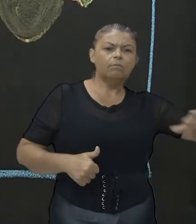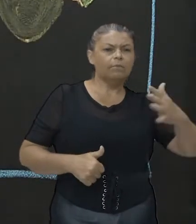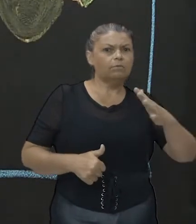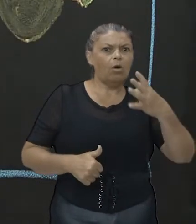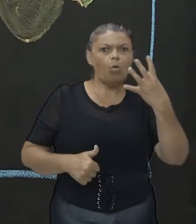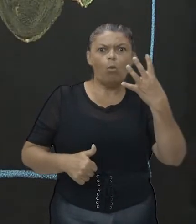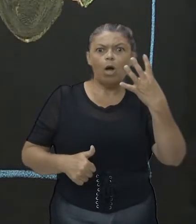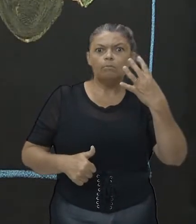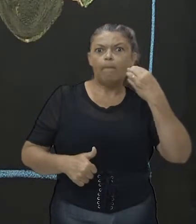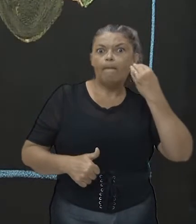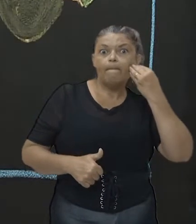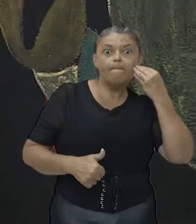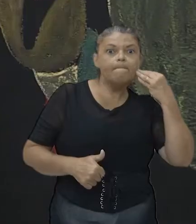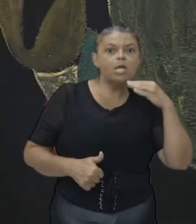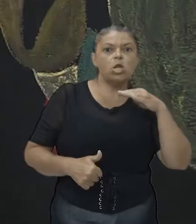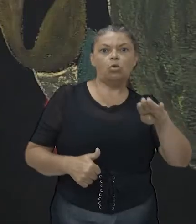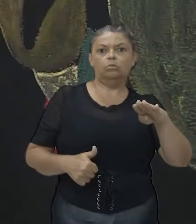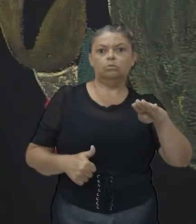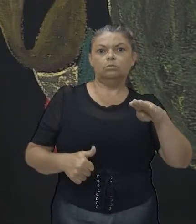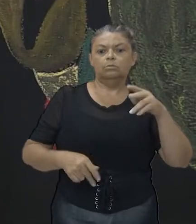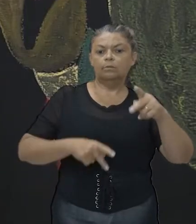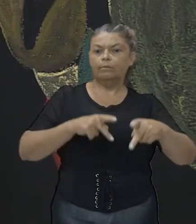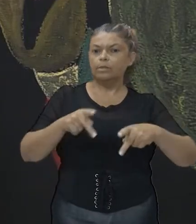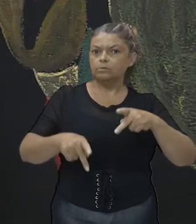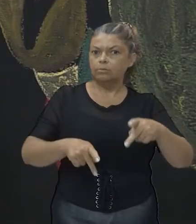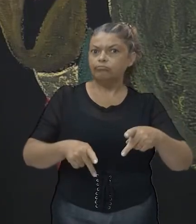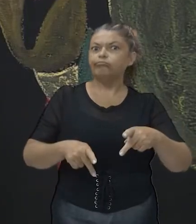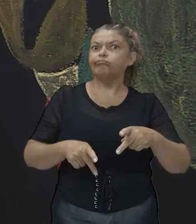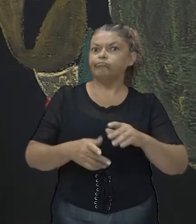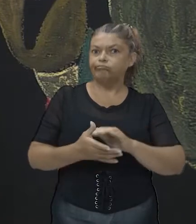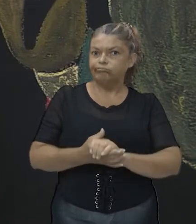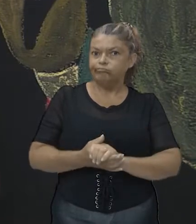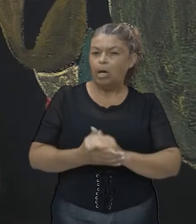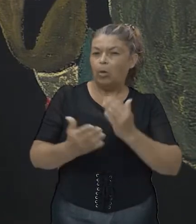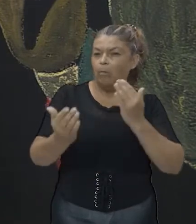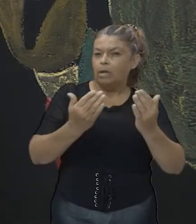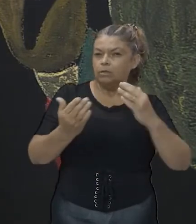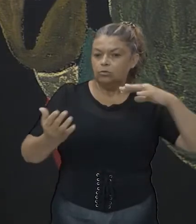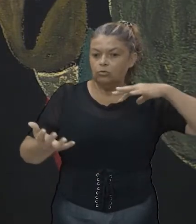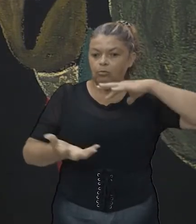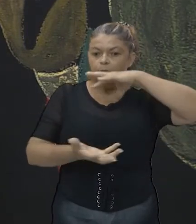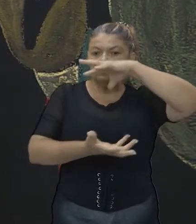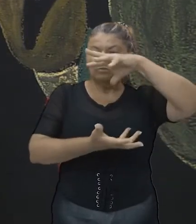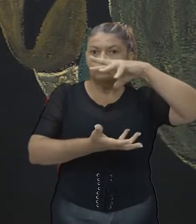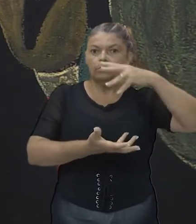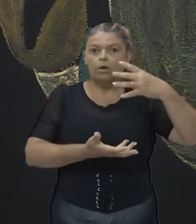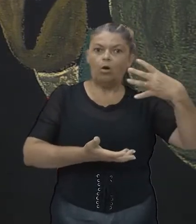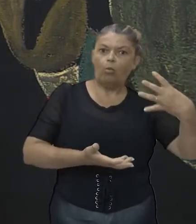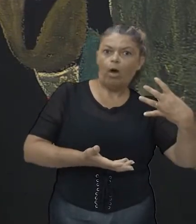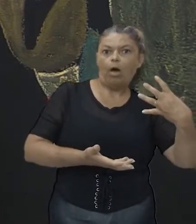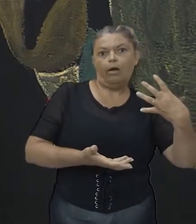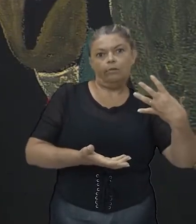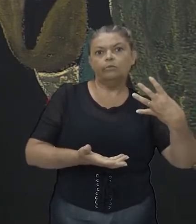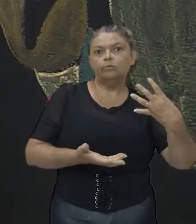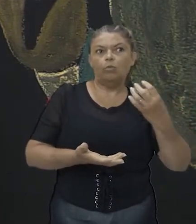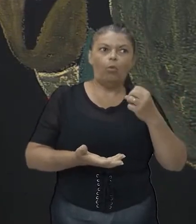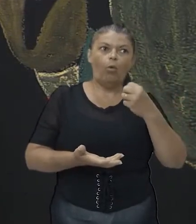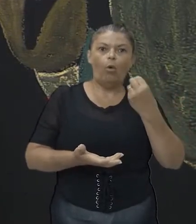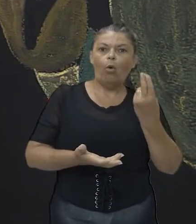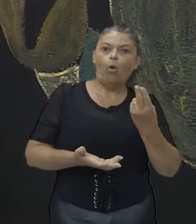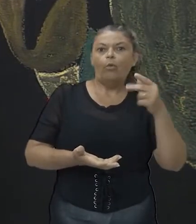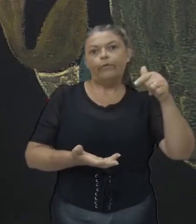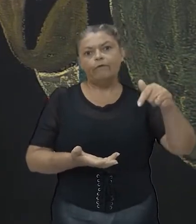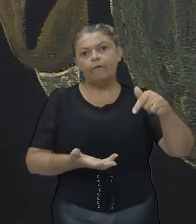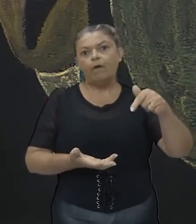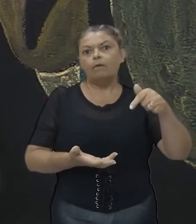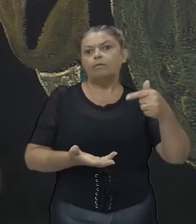bilhões de pessoas. Em relação ao planeta, ela tem aí 4 de 7 bilhões que tem o planeta inteiro. Seria